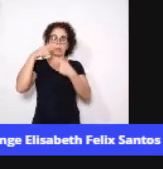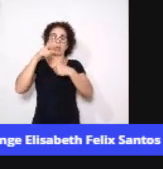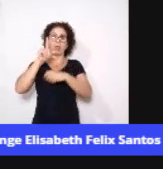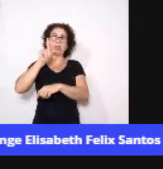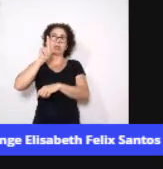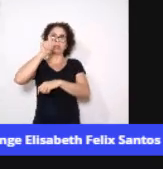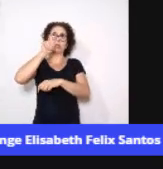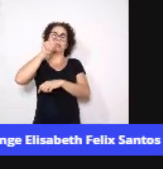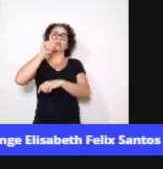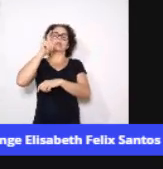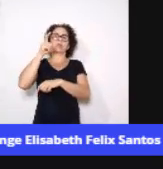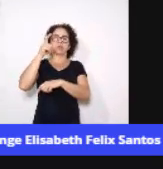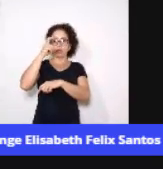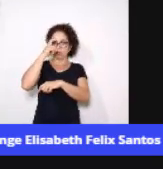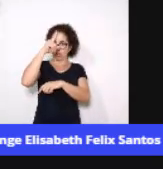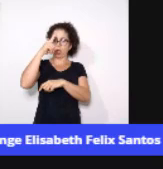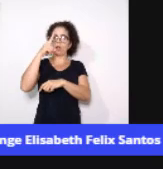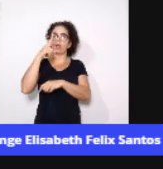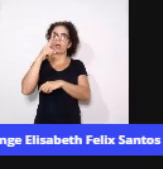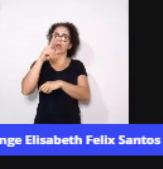criar.